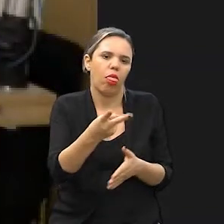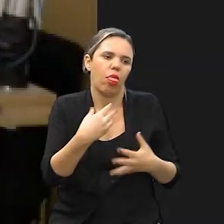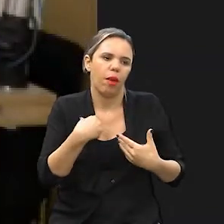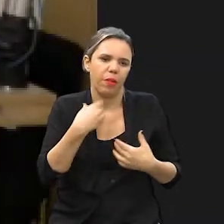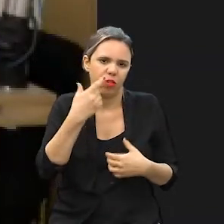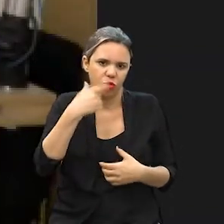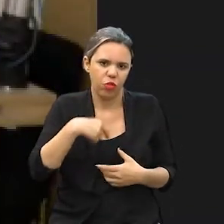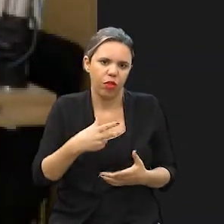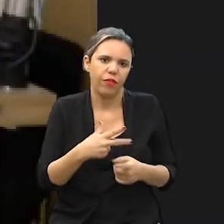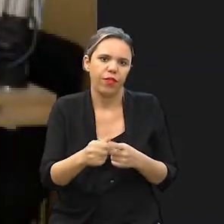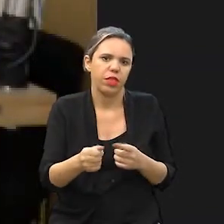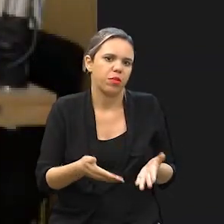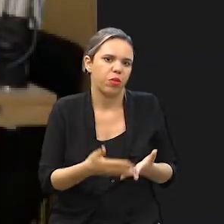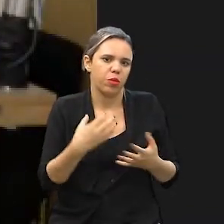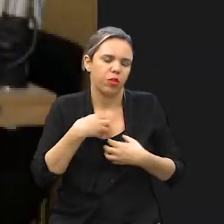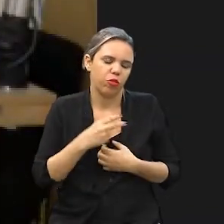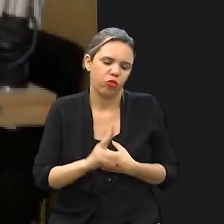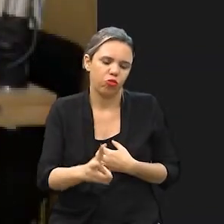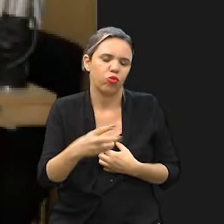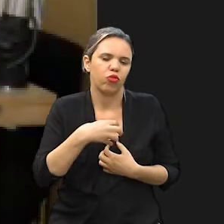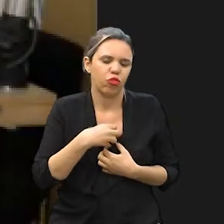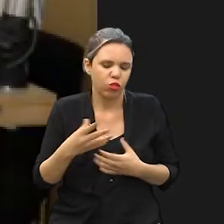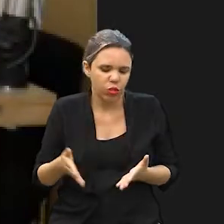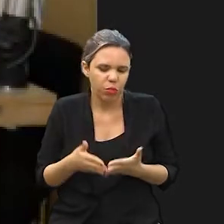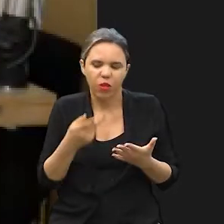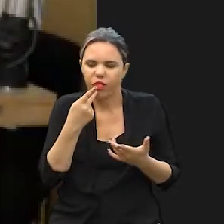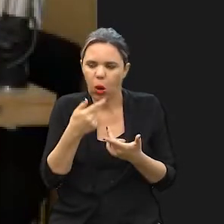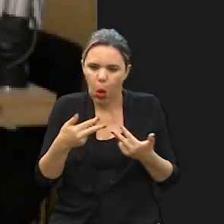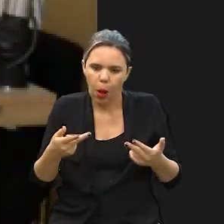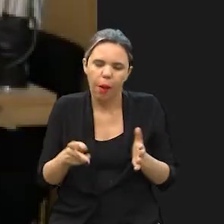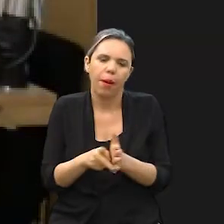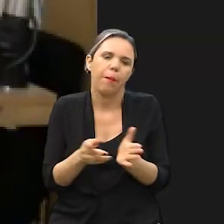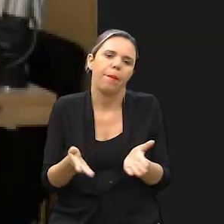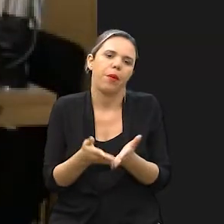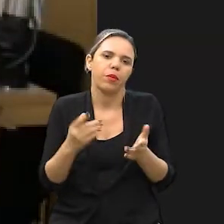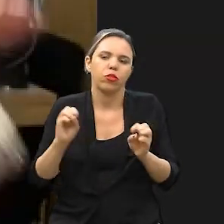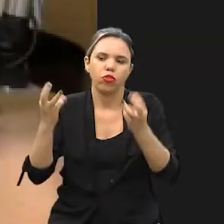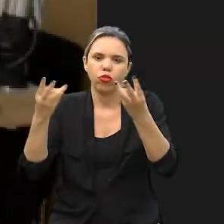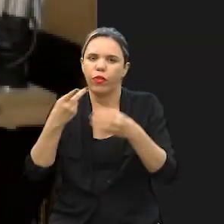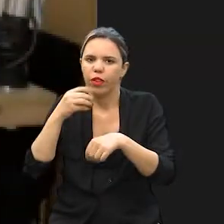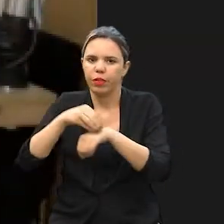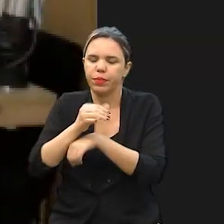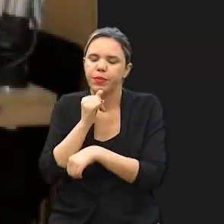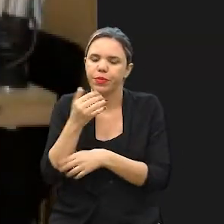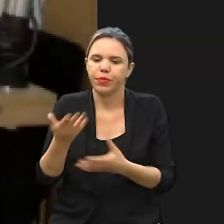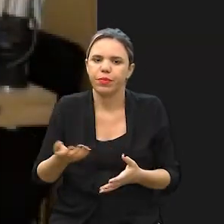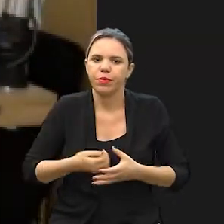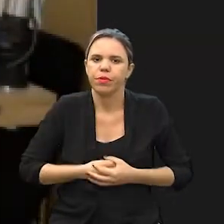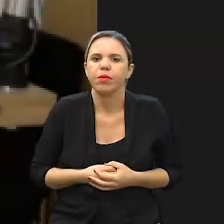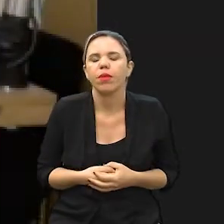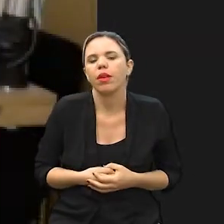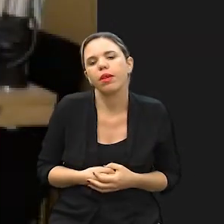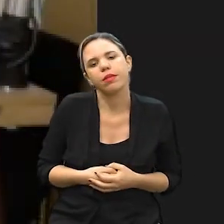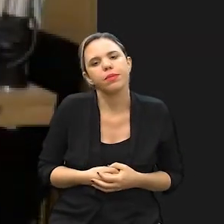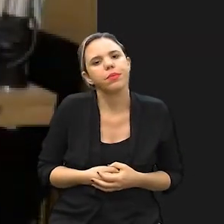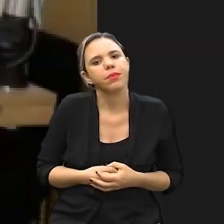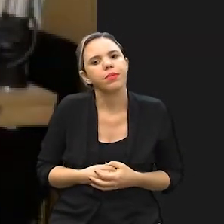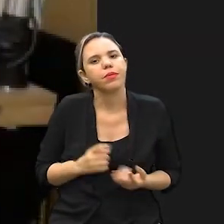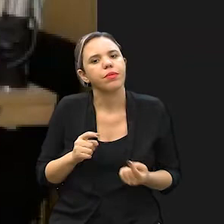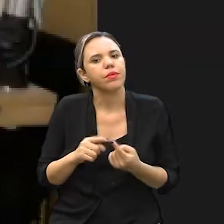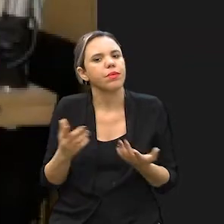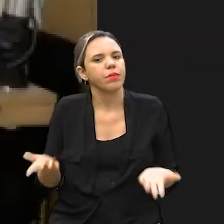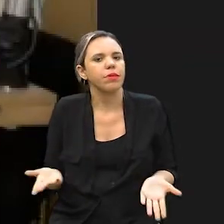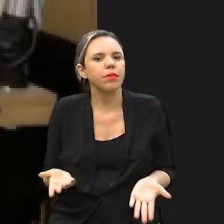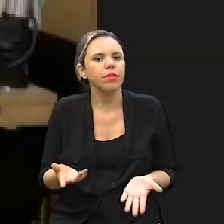sai dela. Mas o pobre, ele não sai da pobreza. Ele continua fazendo coisa de pobre. E no show eu dou vários exemplos nesse